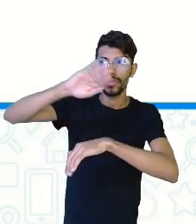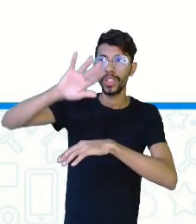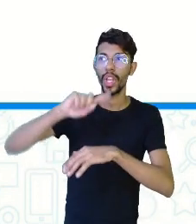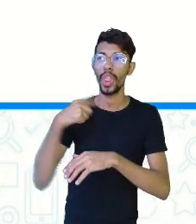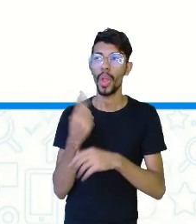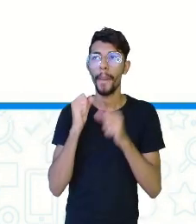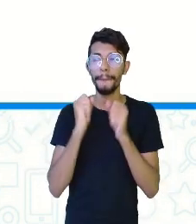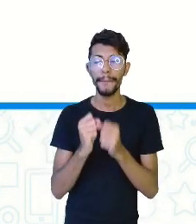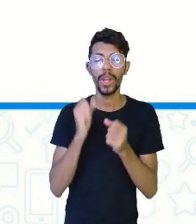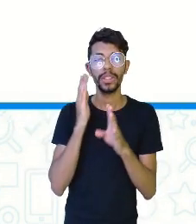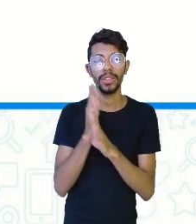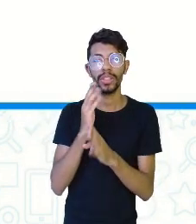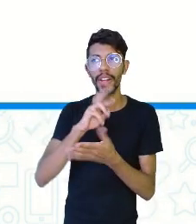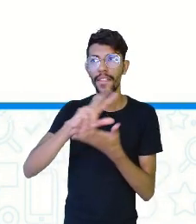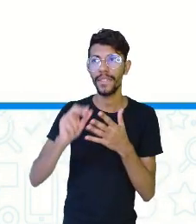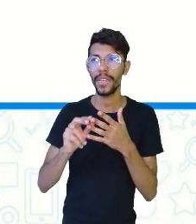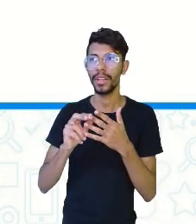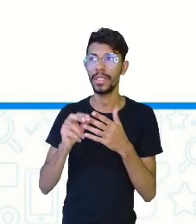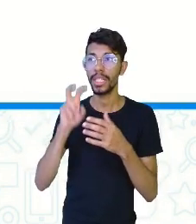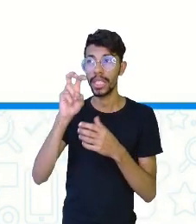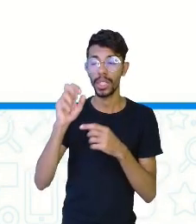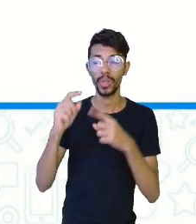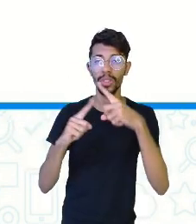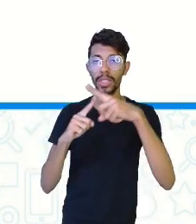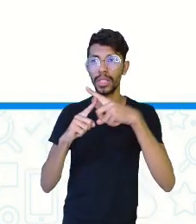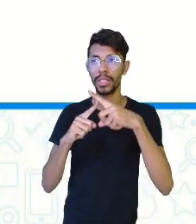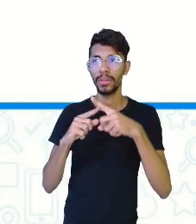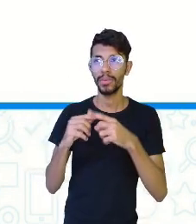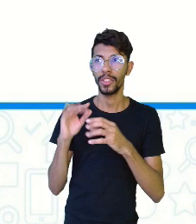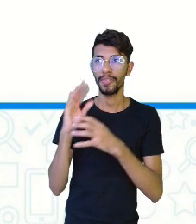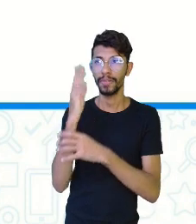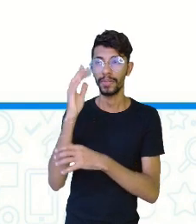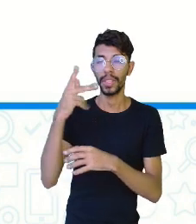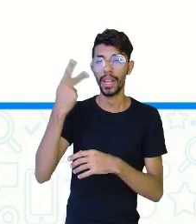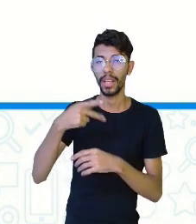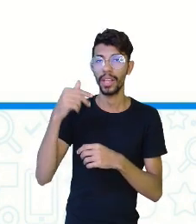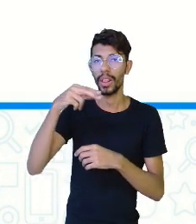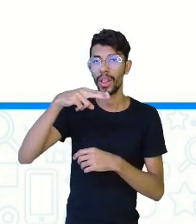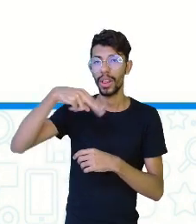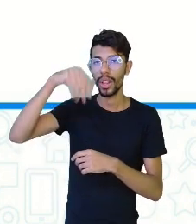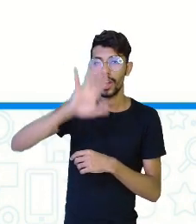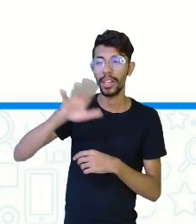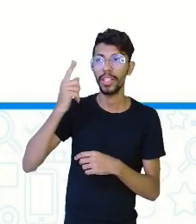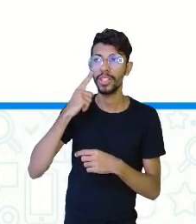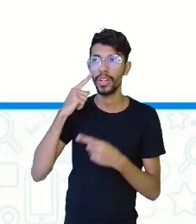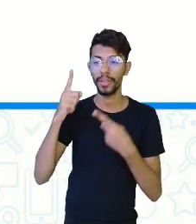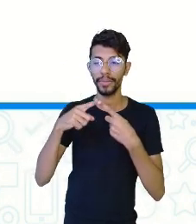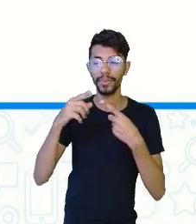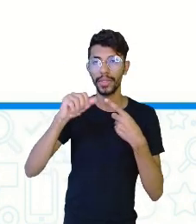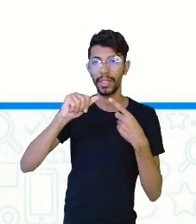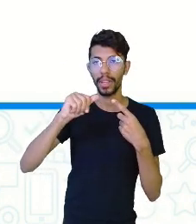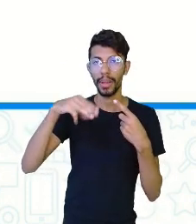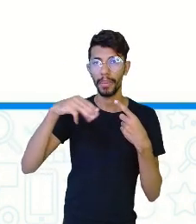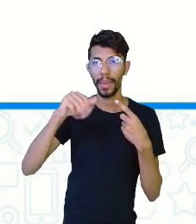no Nordeste. Vamos ler comigo, vamos enumerar: Mata Atlântica,